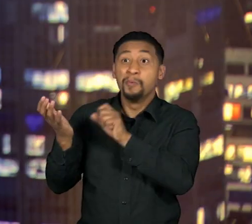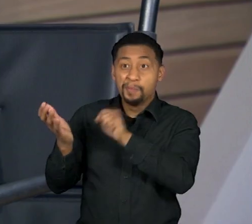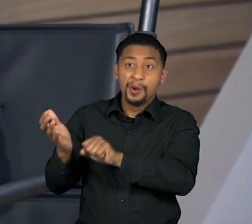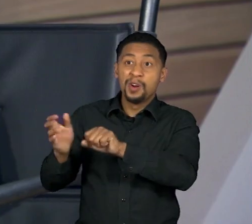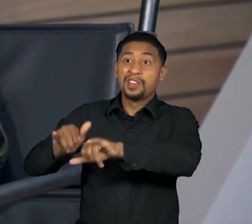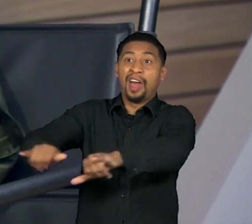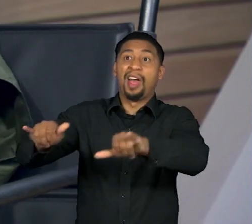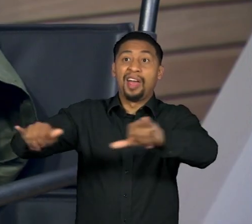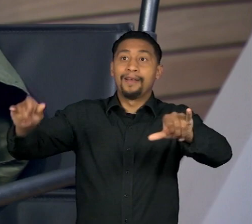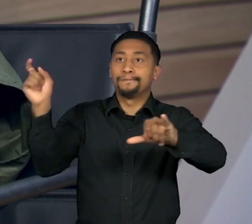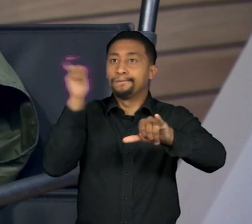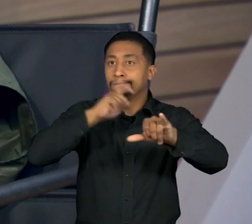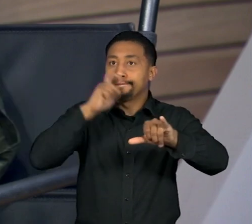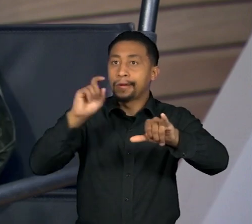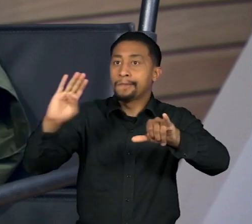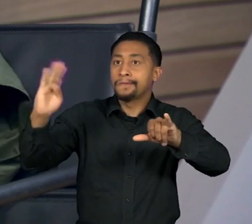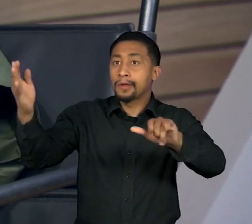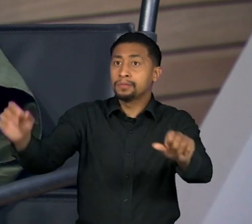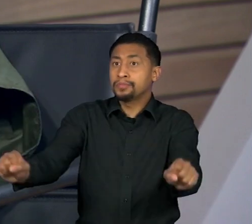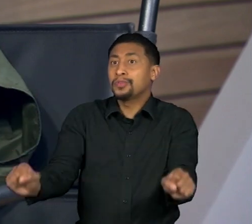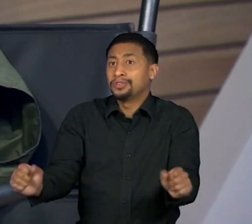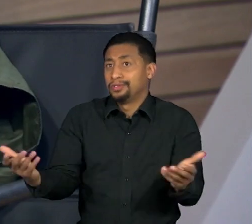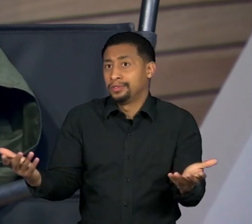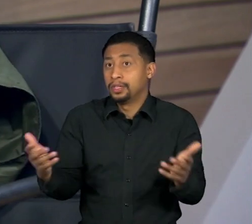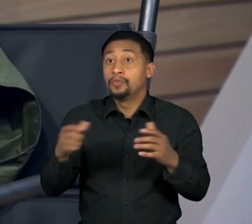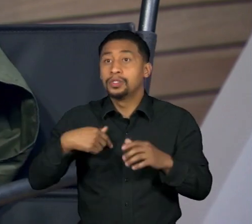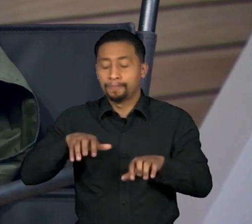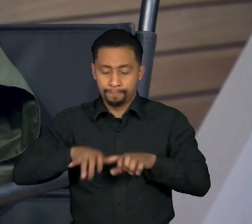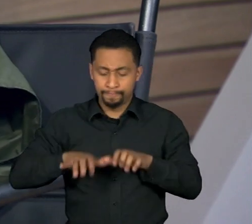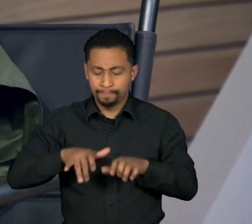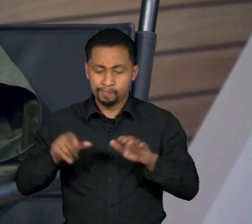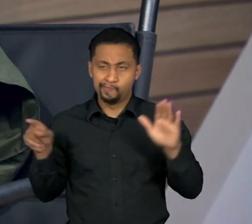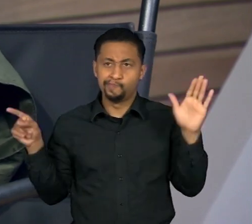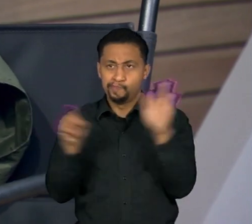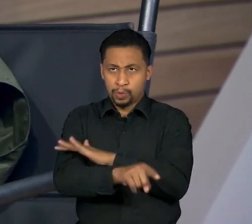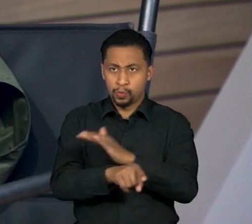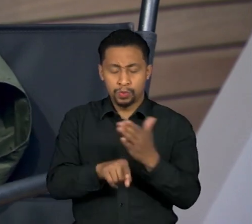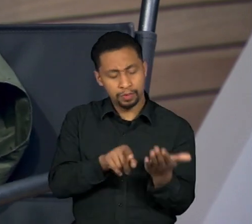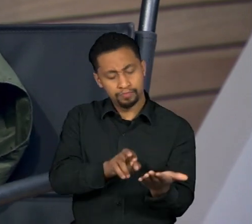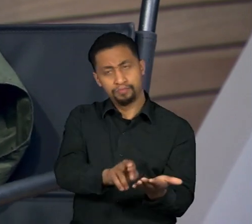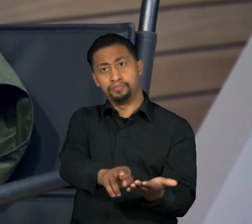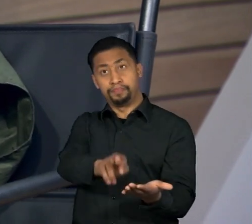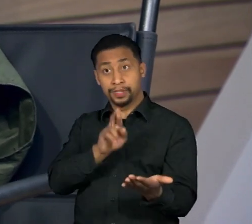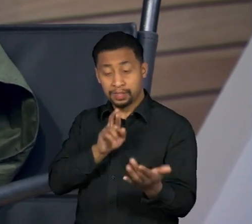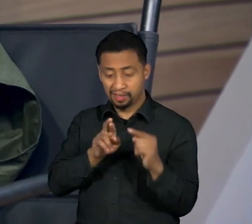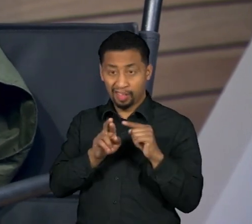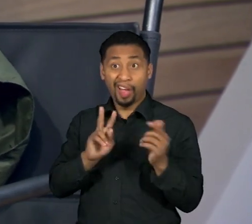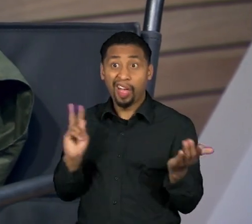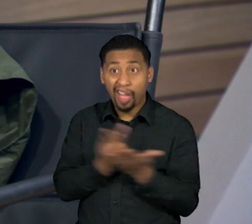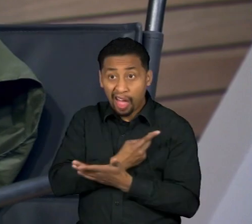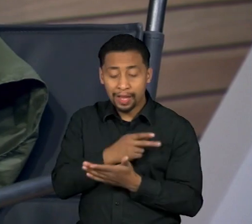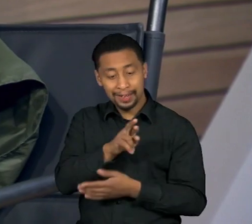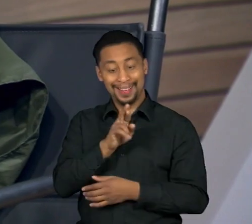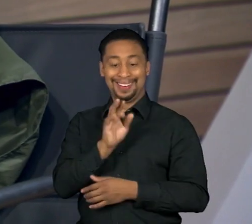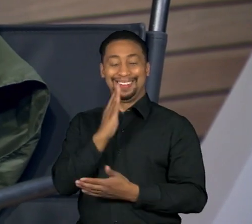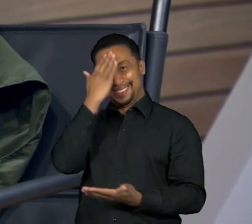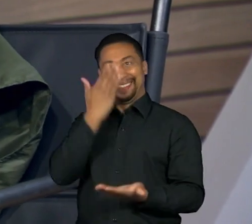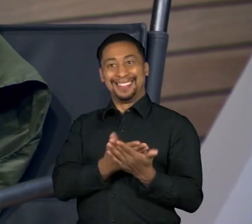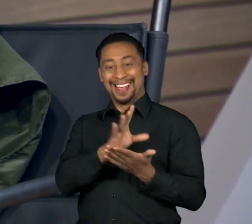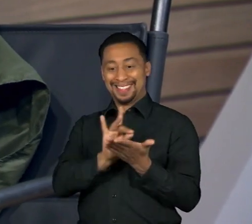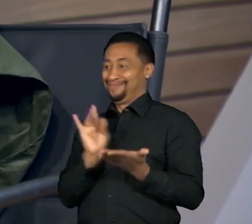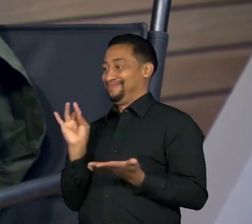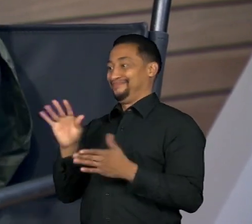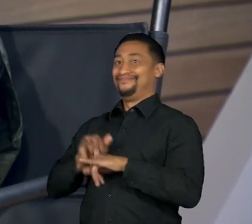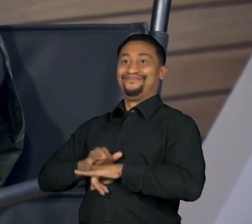o ChatGPT te dá uma resposta que não é correta e você repassa aquela resposta, porque qual é